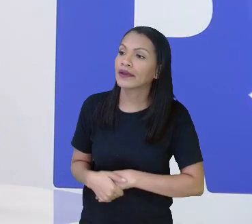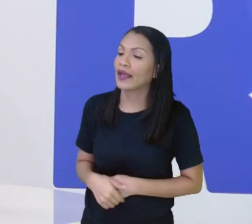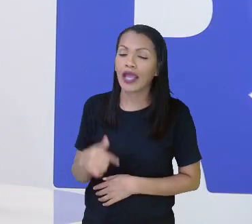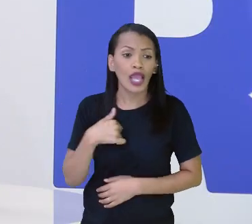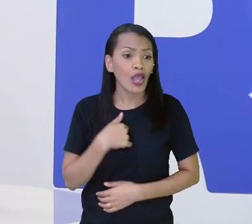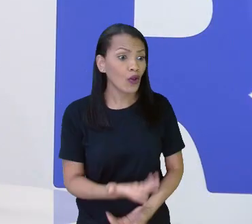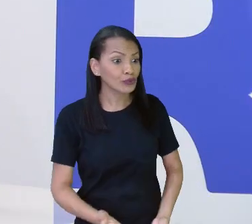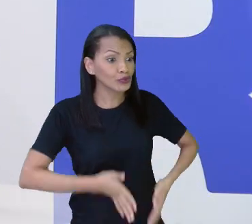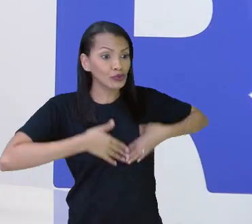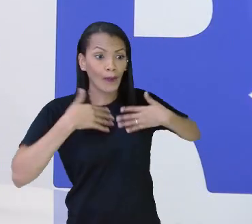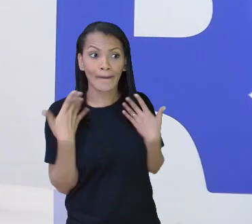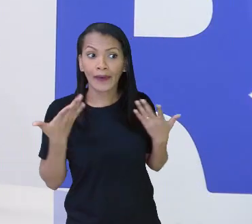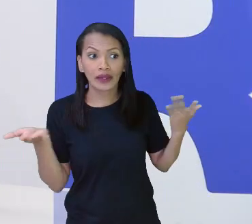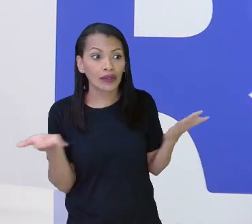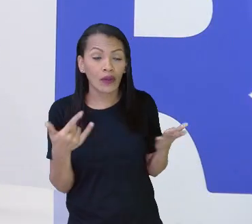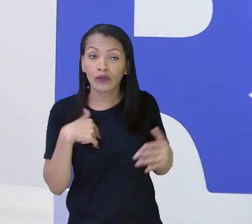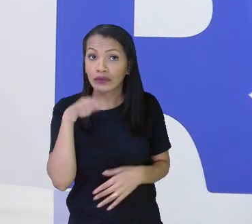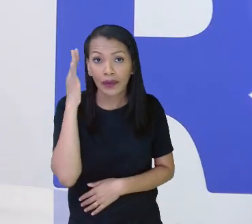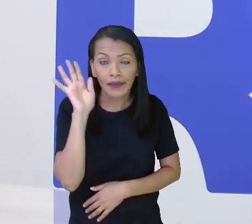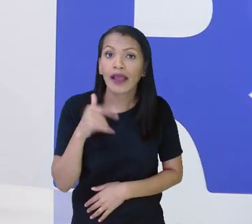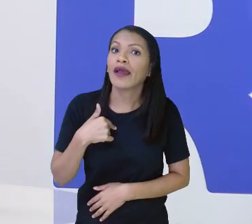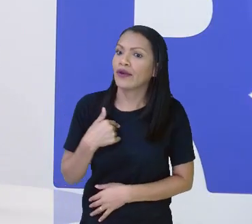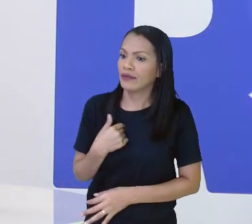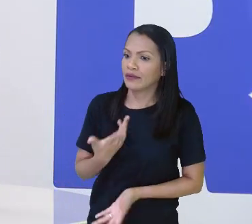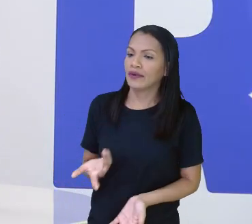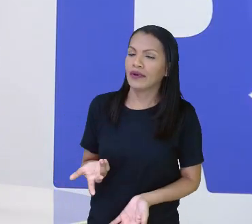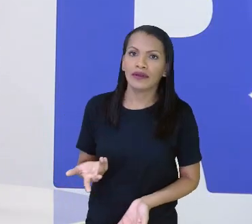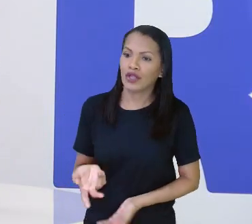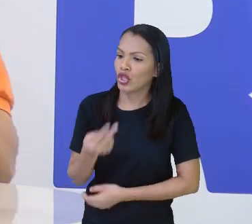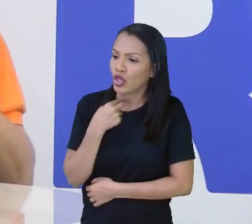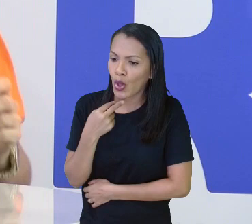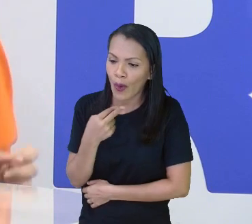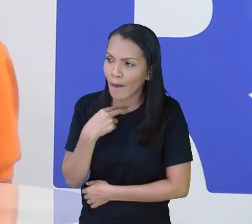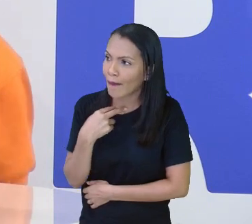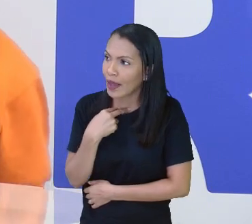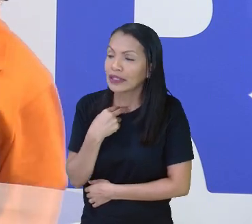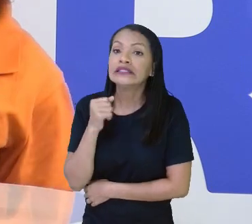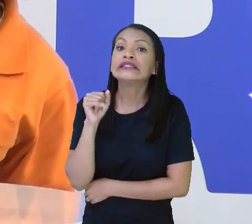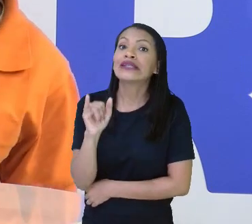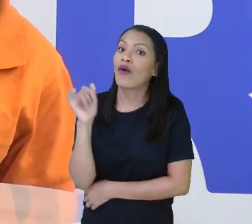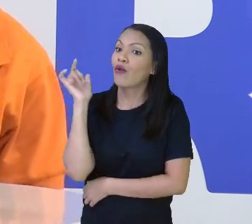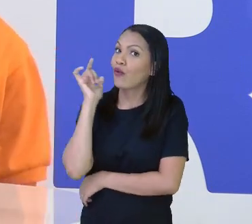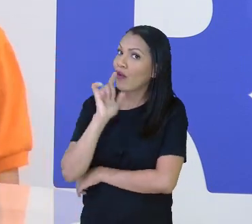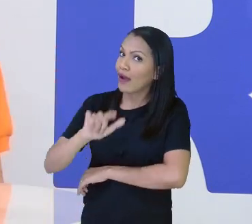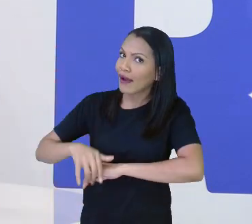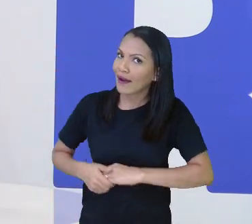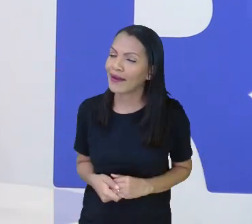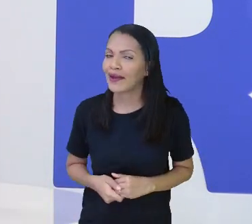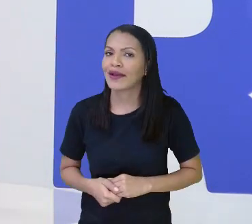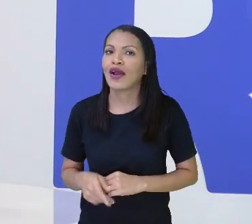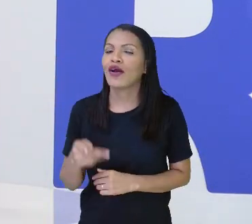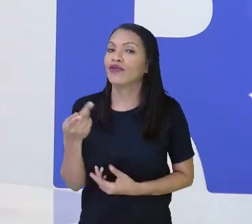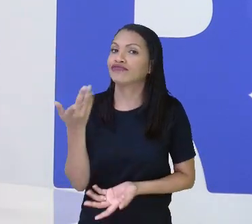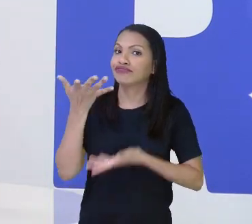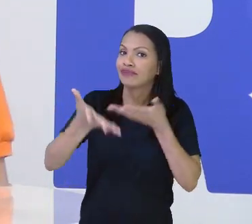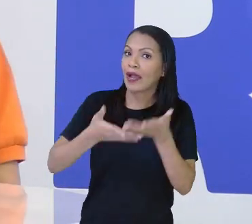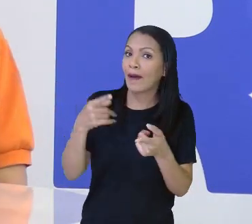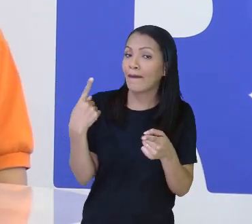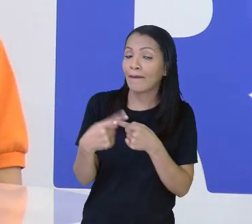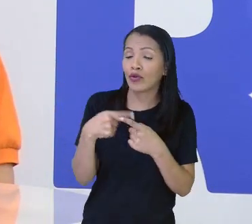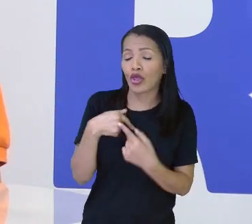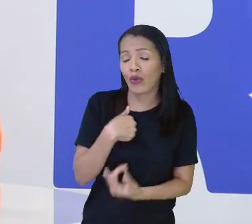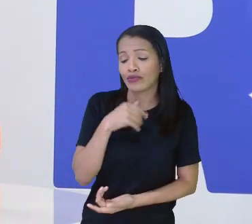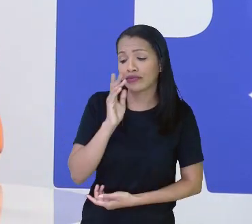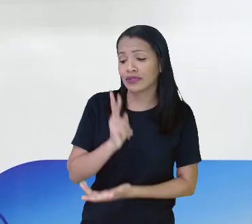sendo surpreendida. Ela não sabia. Eu vou preparar, não posso, Será que eu vou ter né? que ganhar, hein? Eu não vou nem falar muito, Será? porque geralmente eu